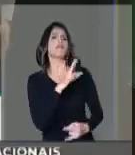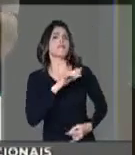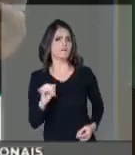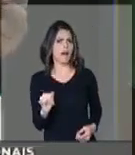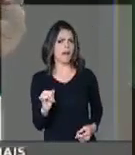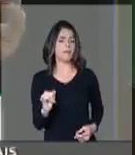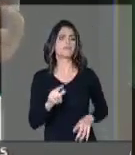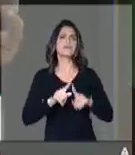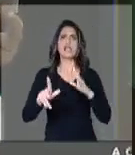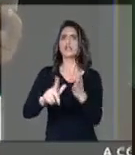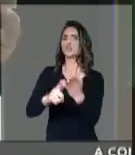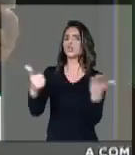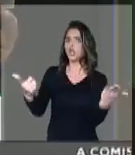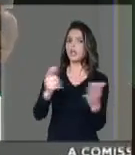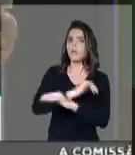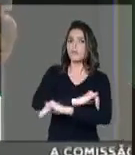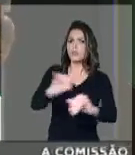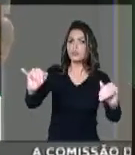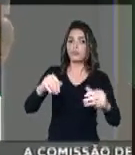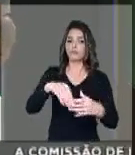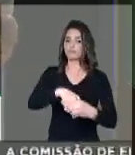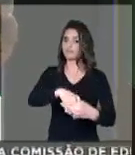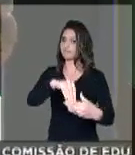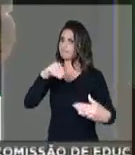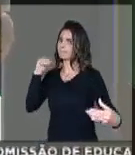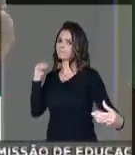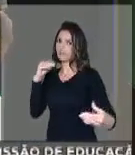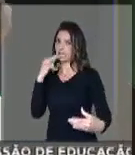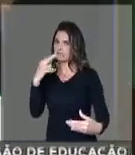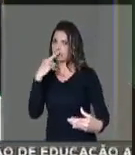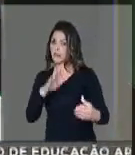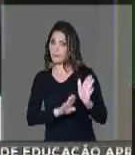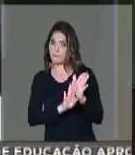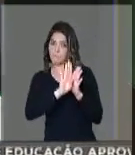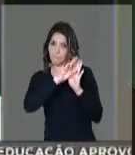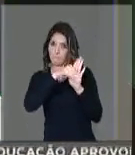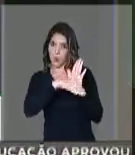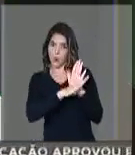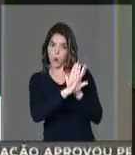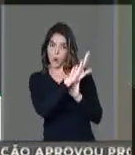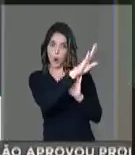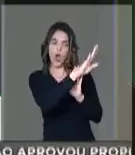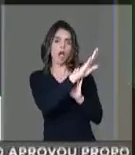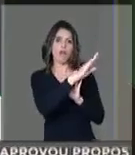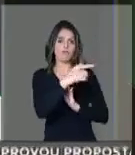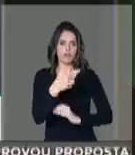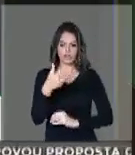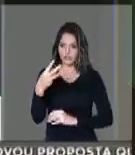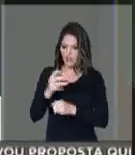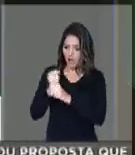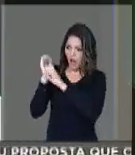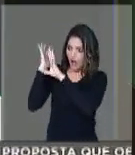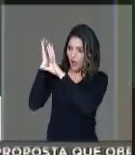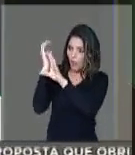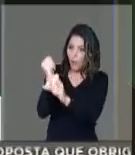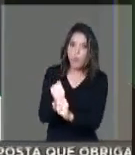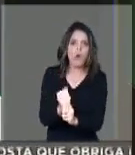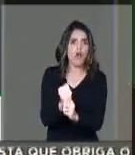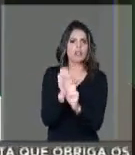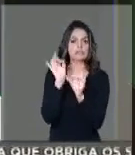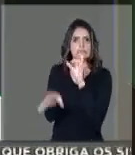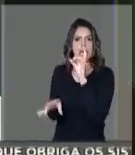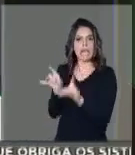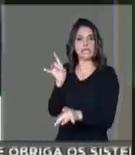jornal Valor: saída dos estrangeiros da Bolsa é a maior em 23 anos. Somente nos